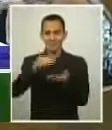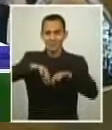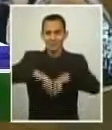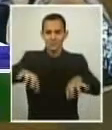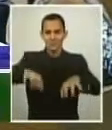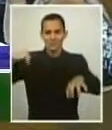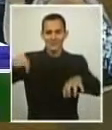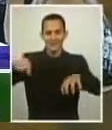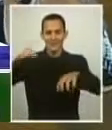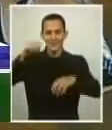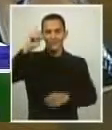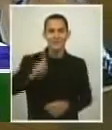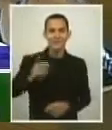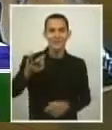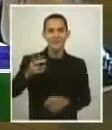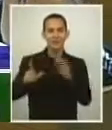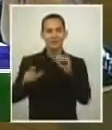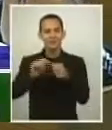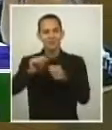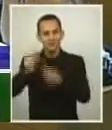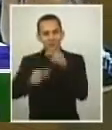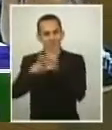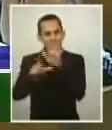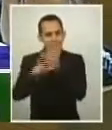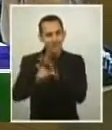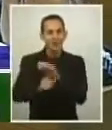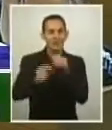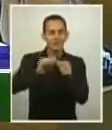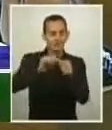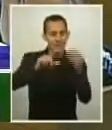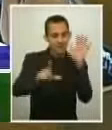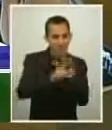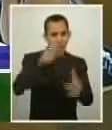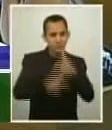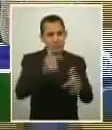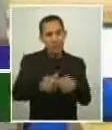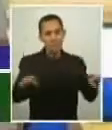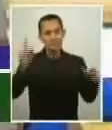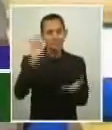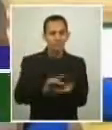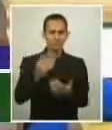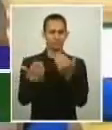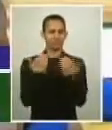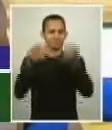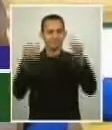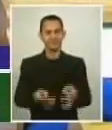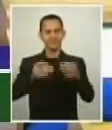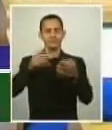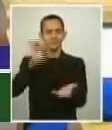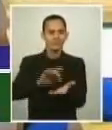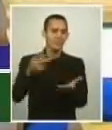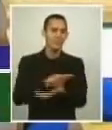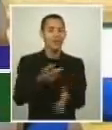entre a prerrogativa de legislar e executar as leis e de julgar aquilo que estiver fora da